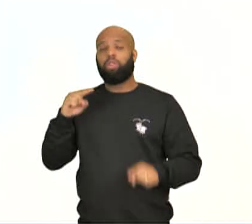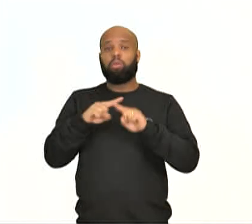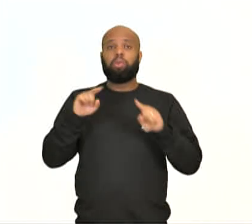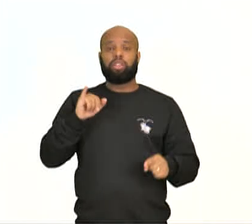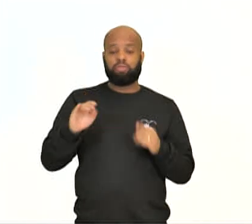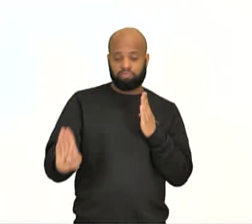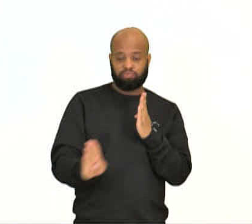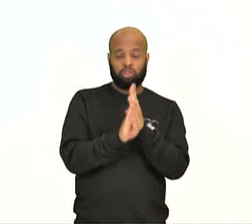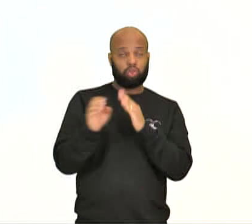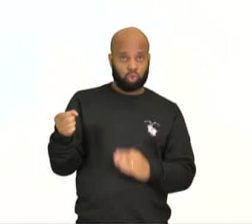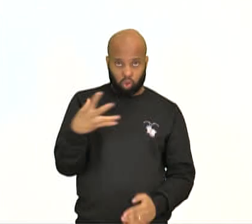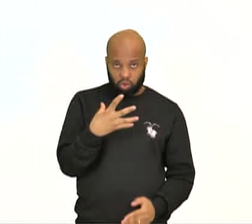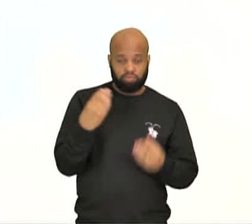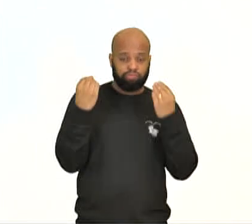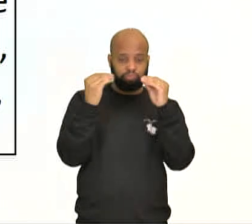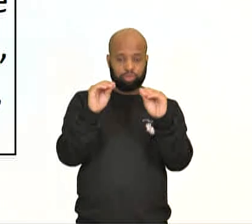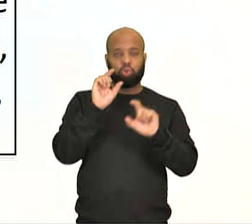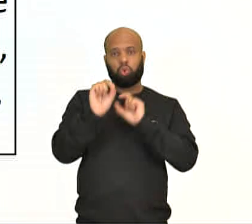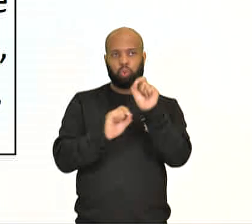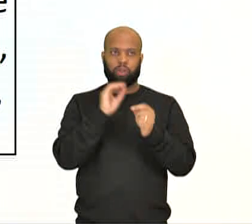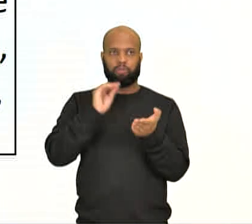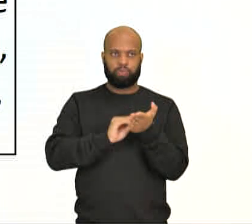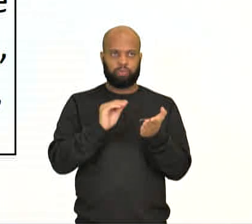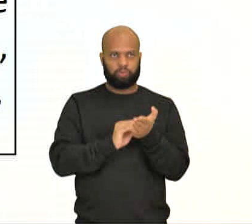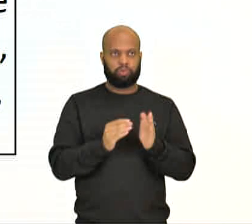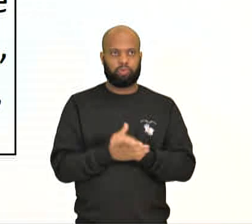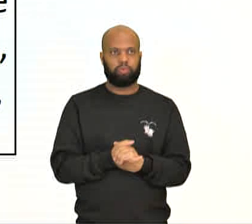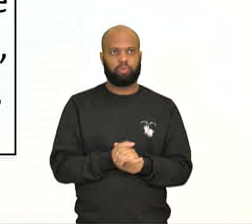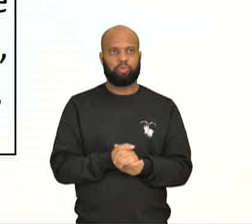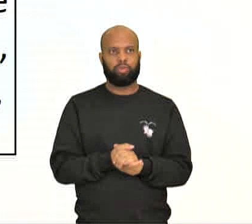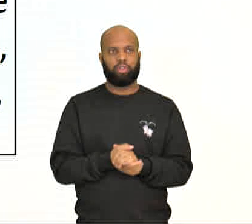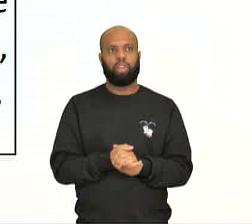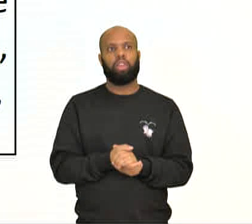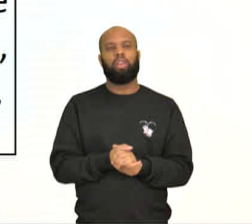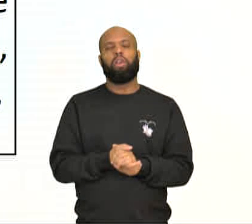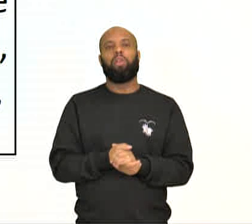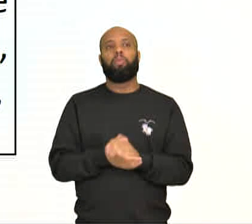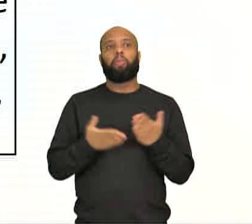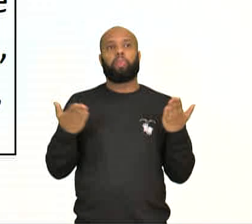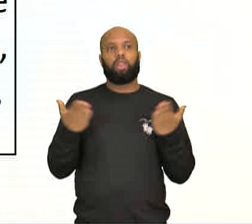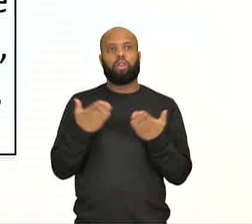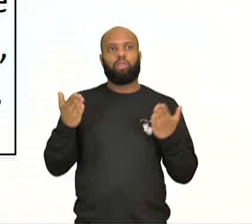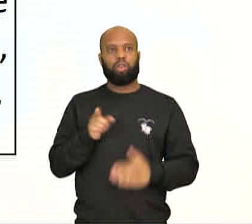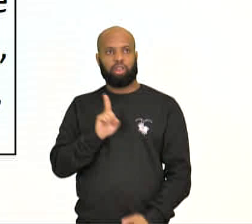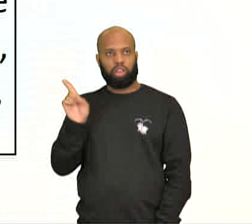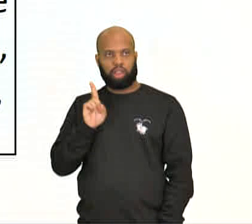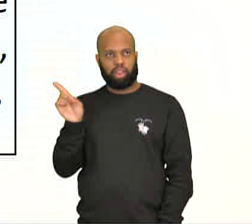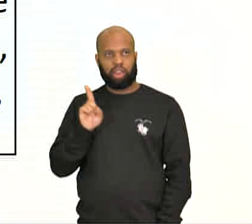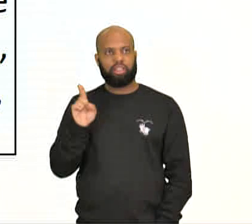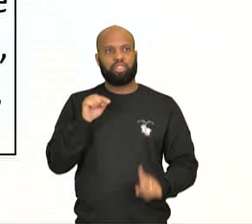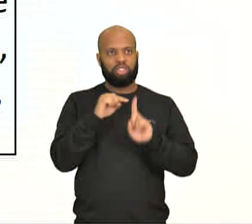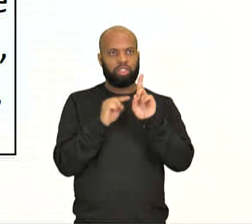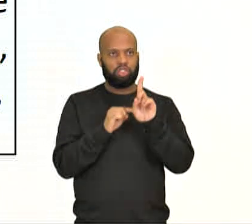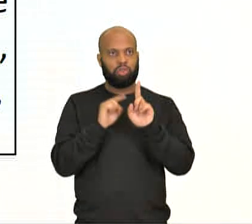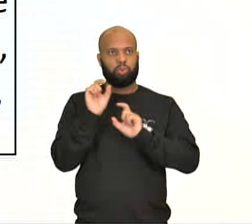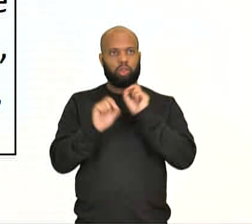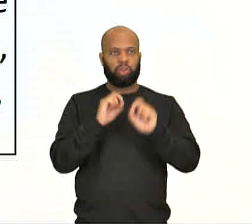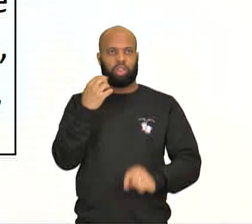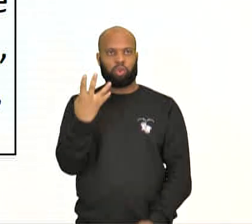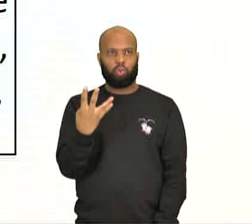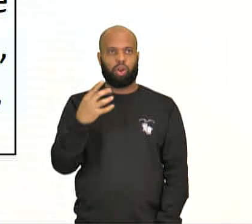novas descobertas, se preenche essas lacunas. Os australopitecos, essa espécie da Lucy, ela tem